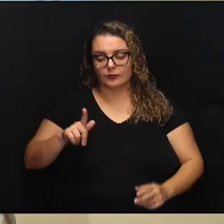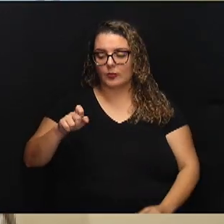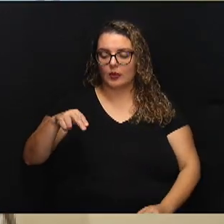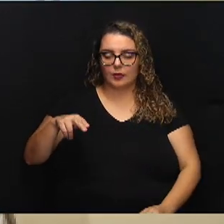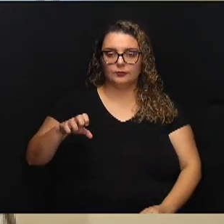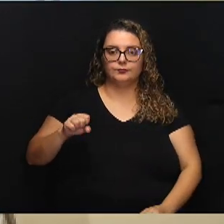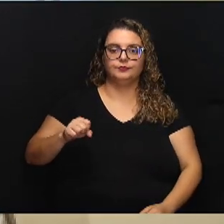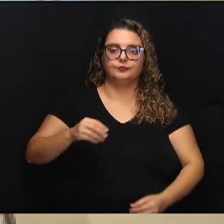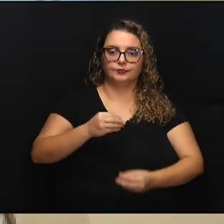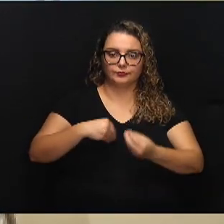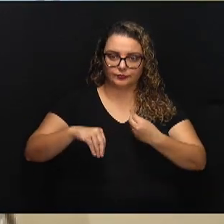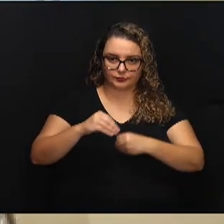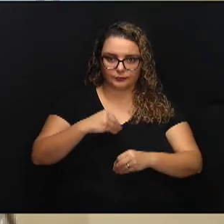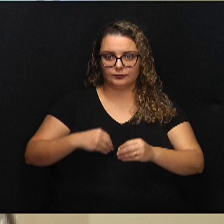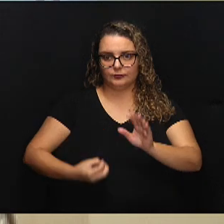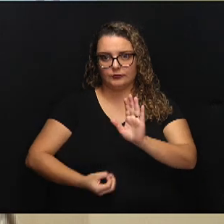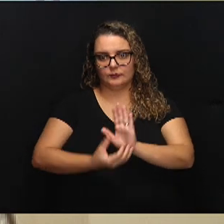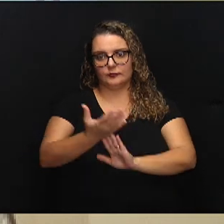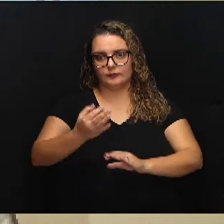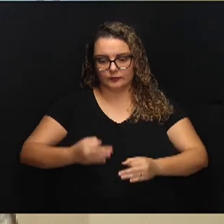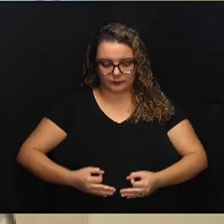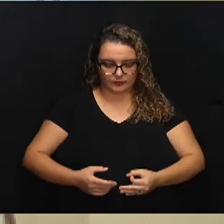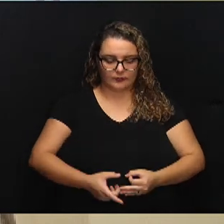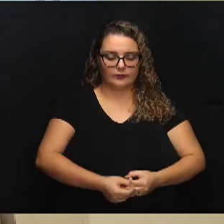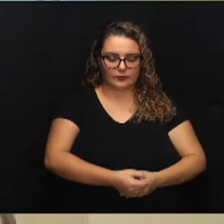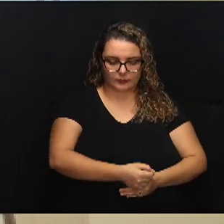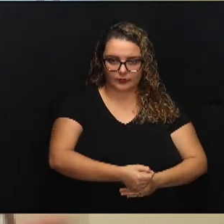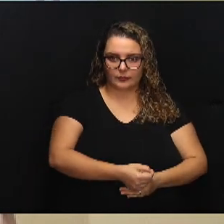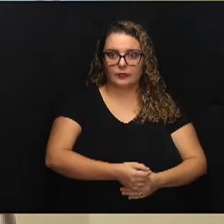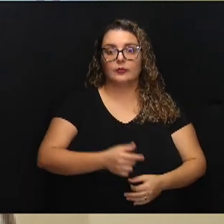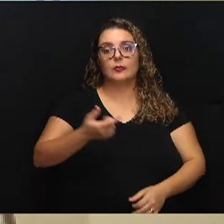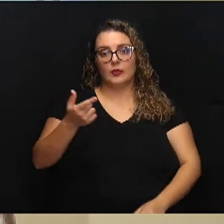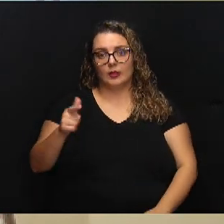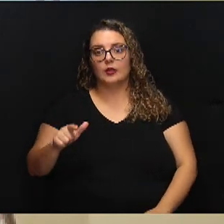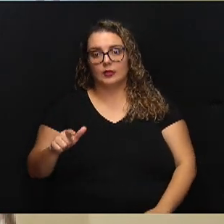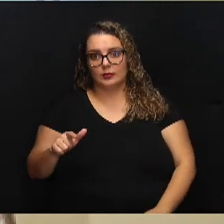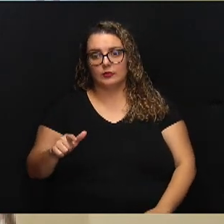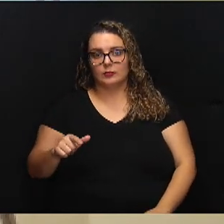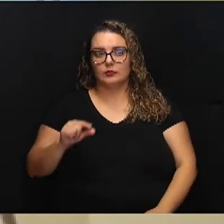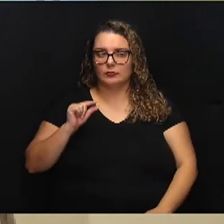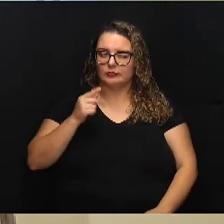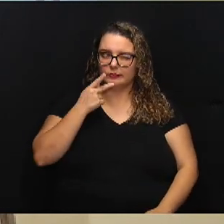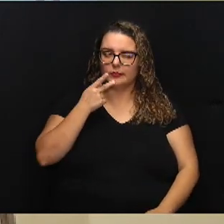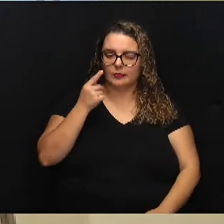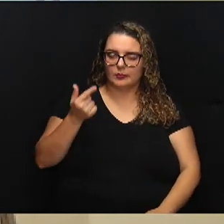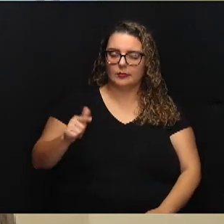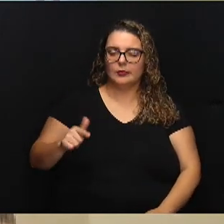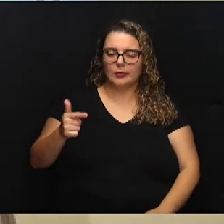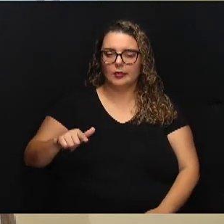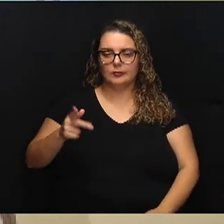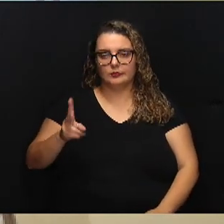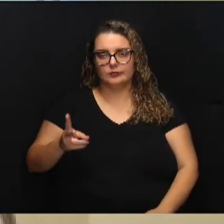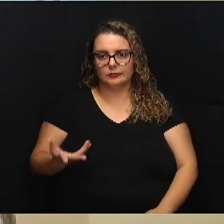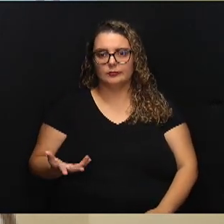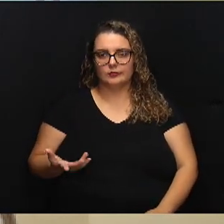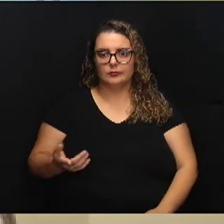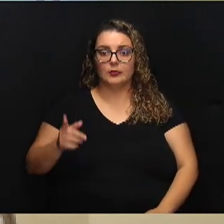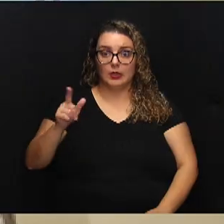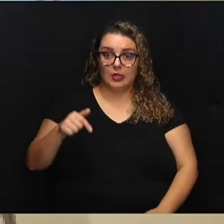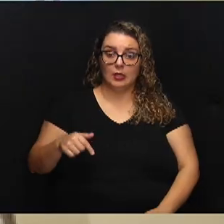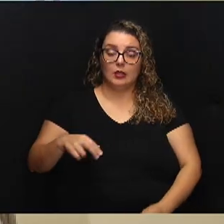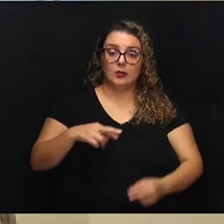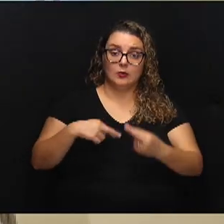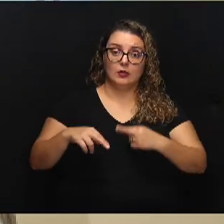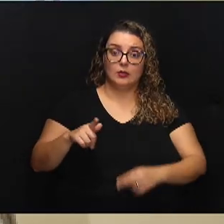estão envolvidos no surgimento do câncer de ovário. E, de novo, posso estar sendo um pouco repetitiva, mas de novo, aquela questão